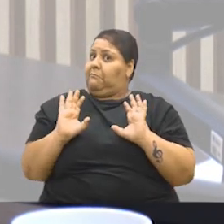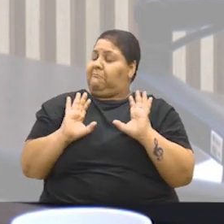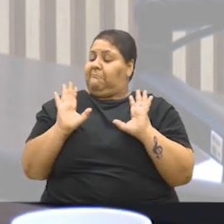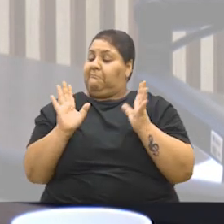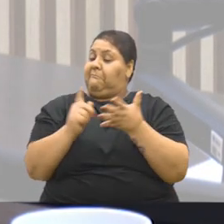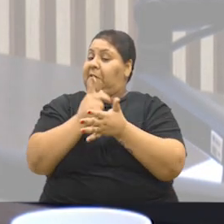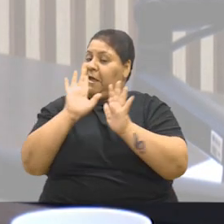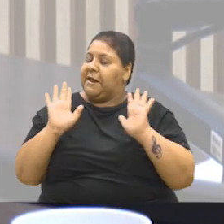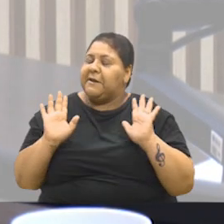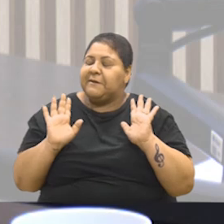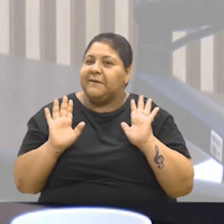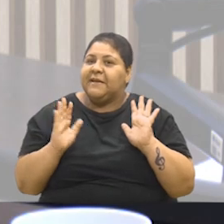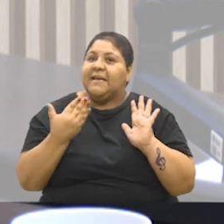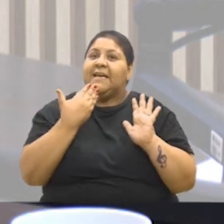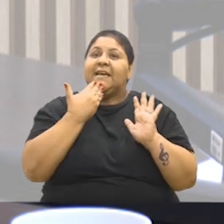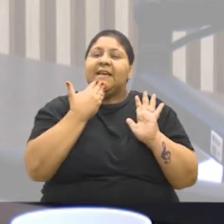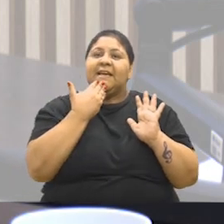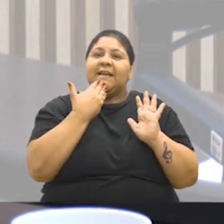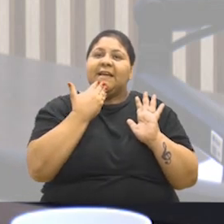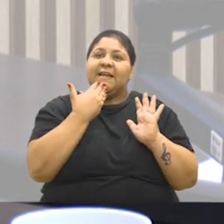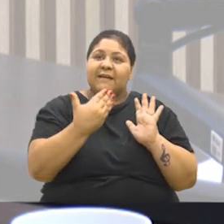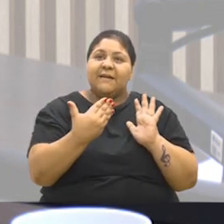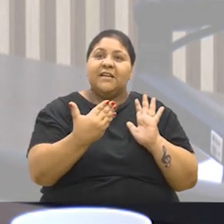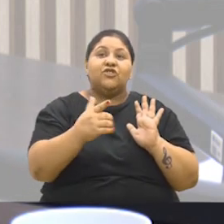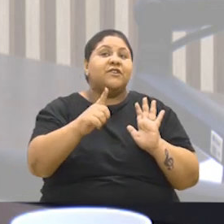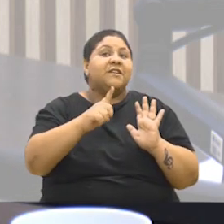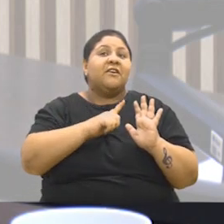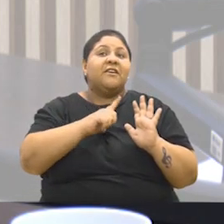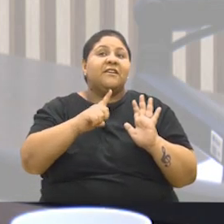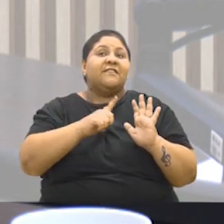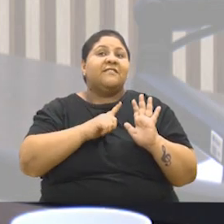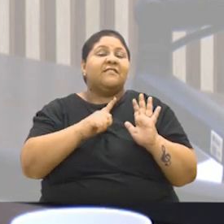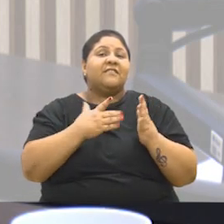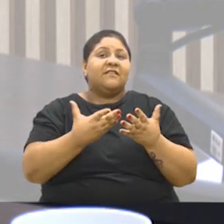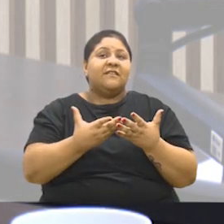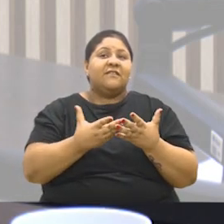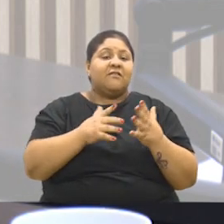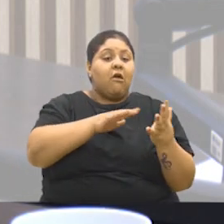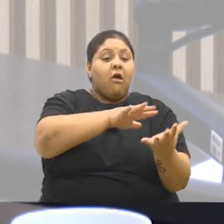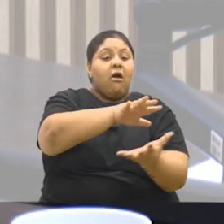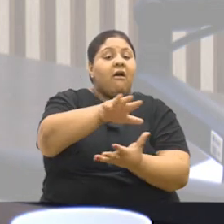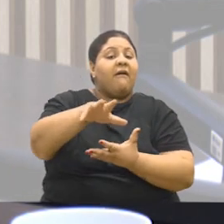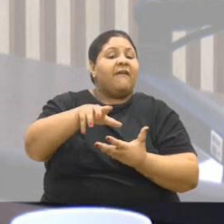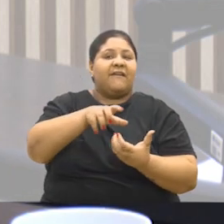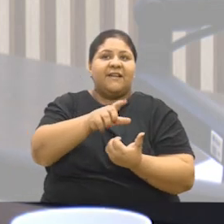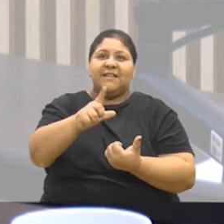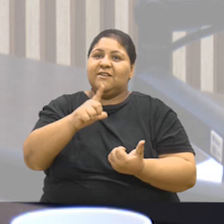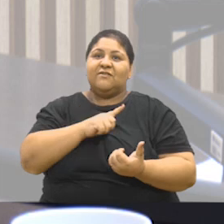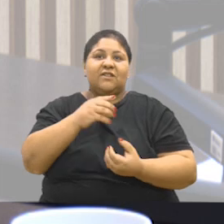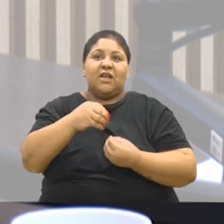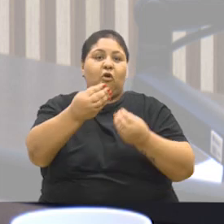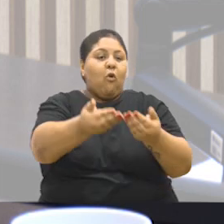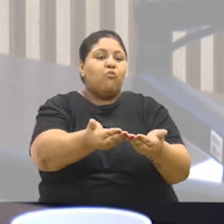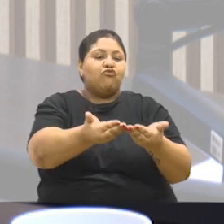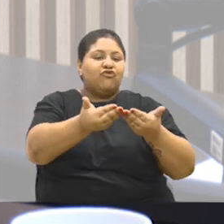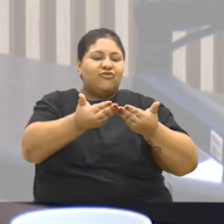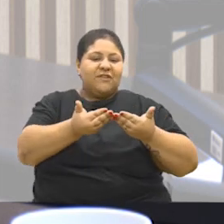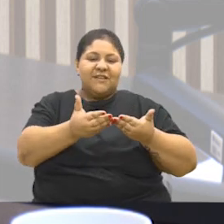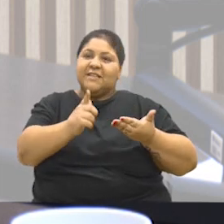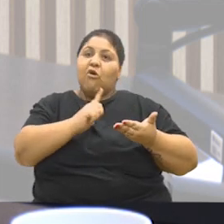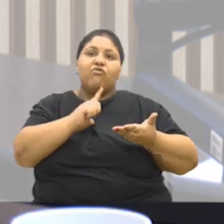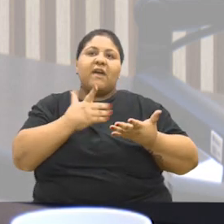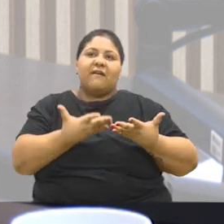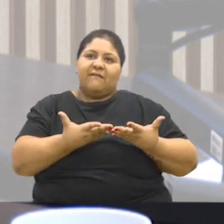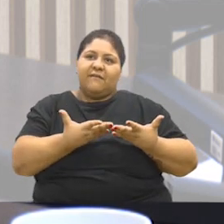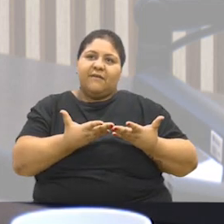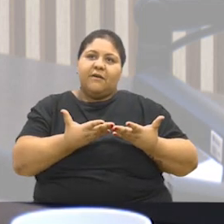Quem pede uma coisa que não tem. Entendi. E o universo não tem como te dar alguma coisa que você não tenha. Alguma